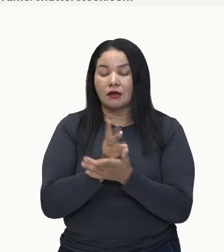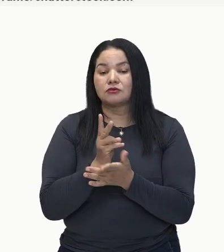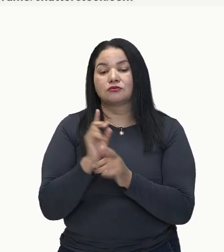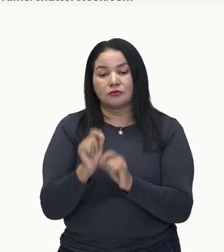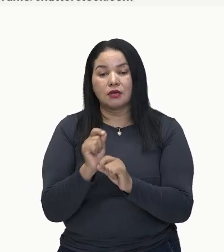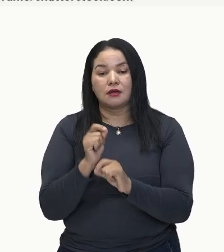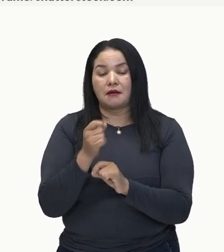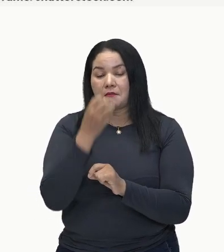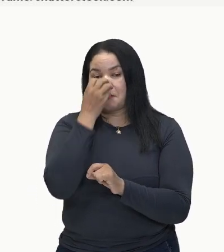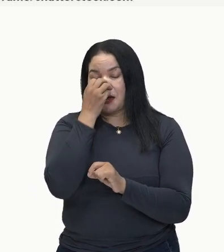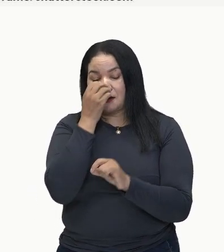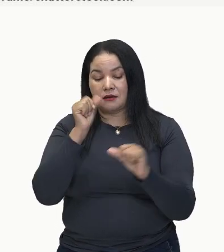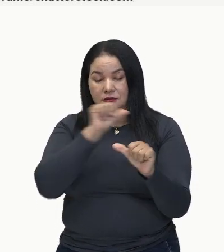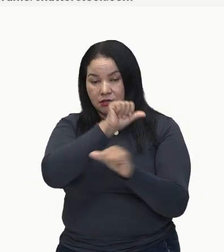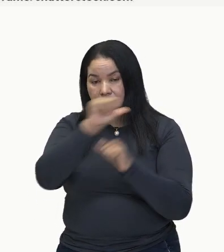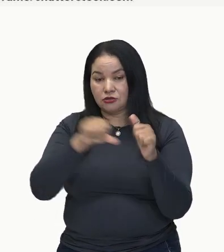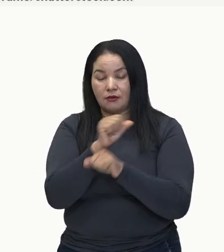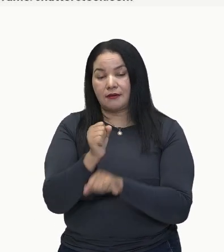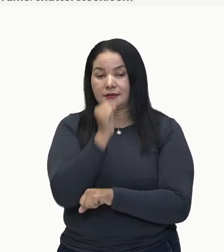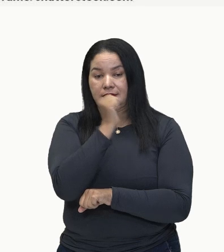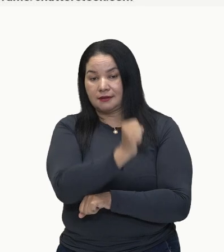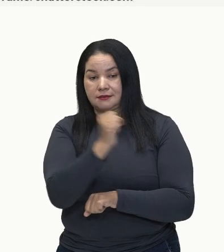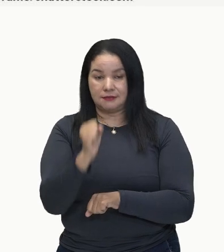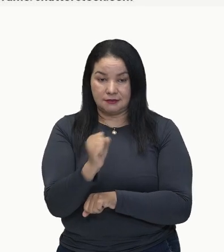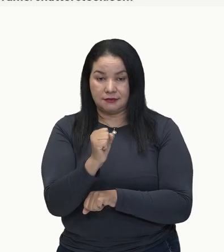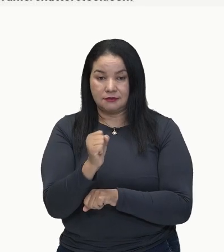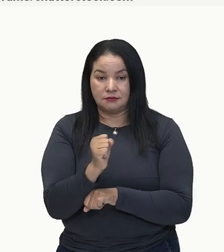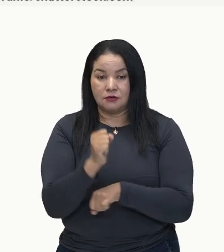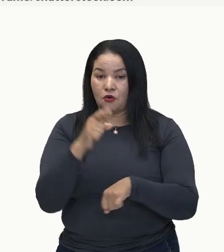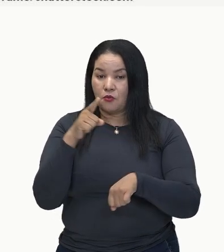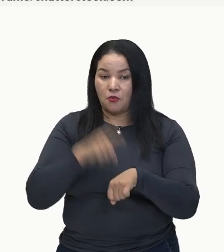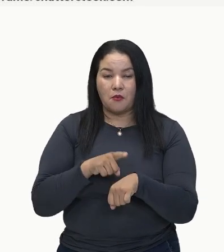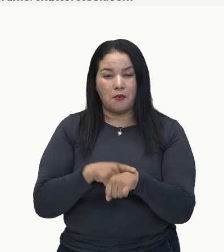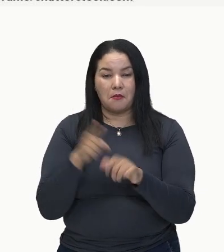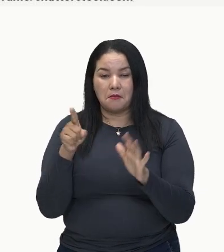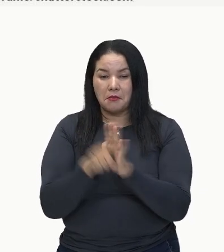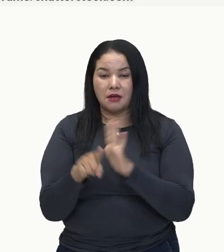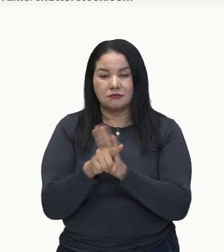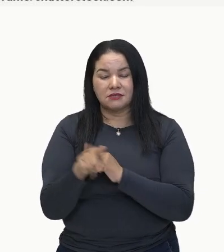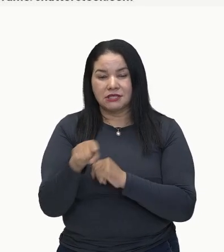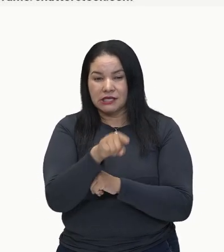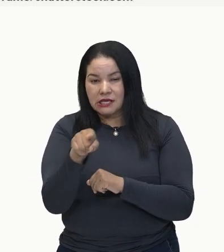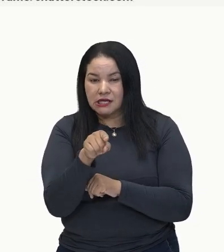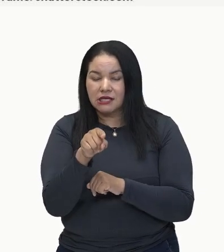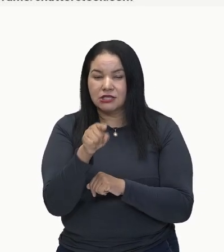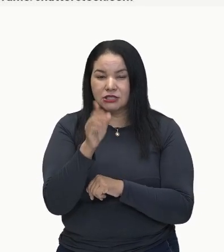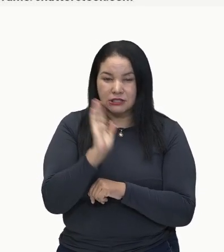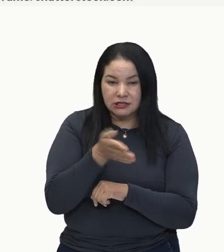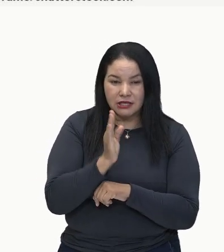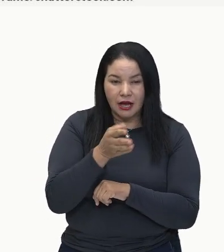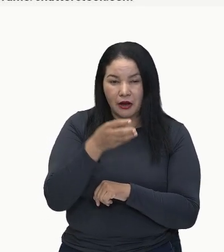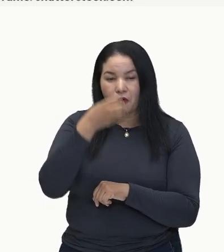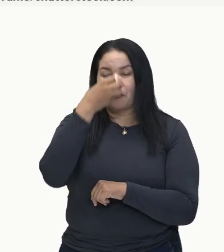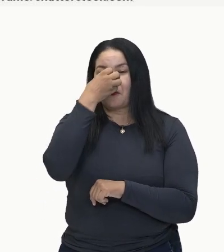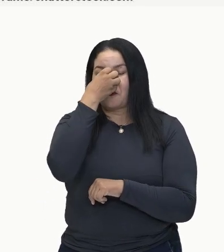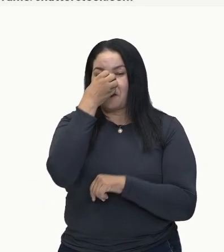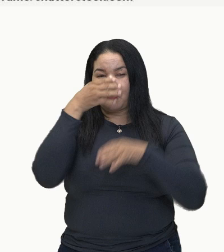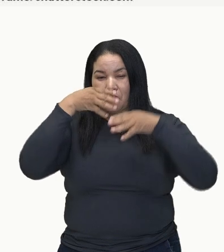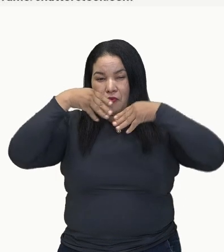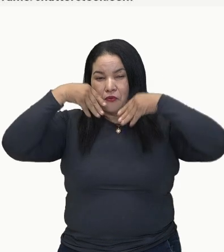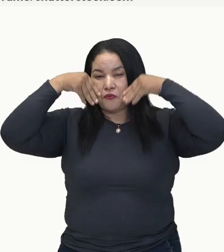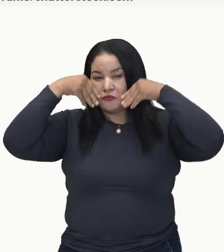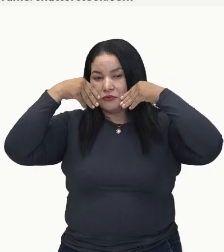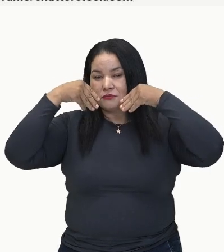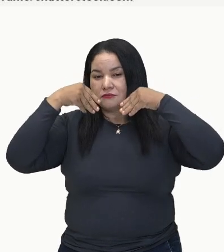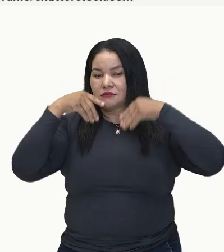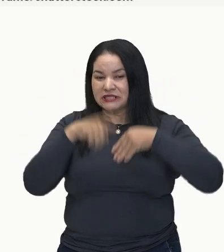Suas reações nos fazem a todo momento perguntar: ele já está Coringa? Né? Ou seja, ele